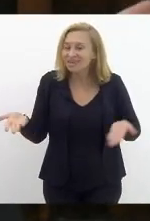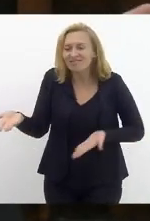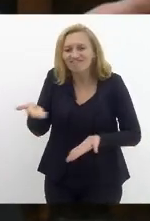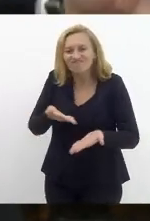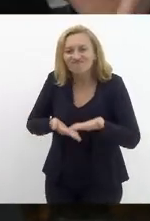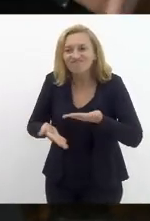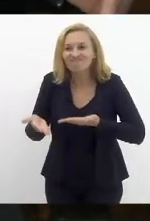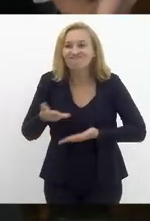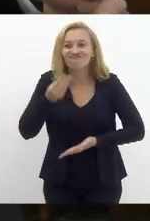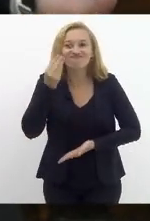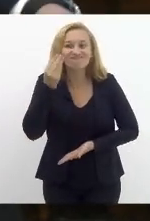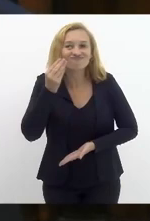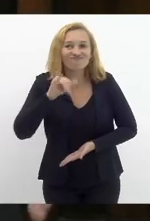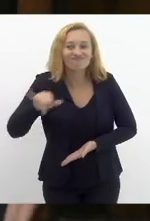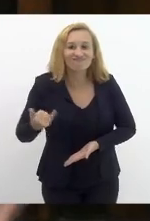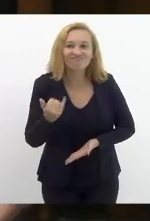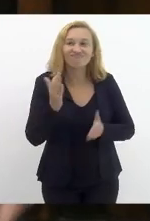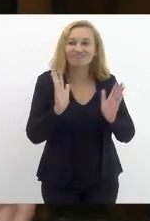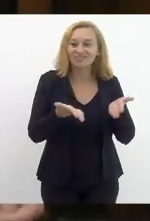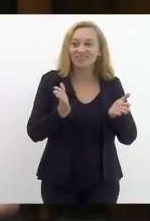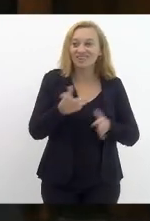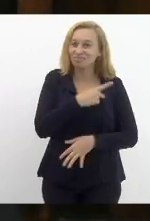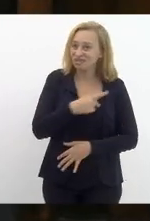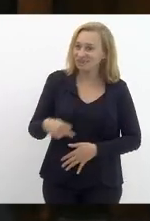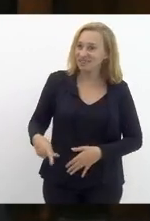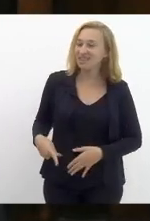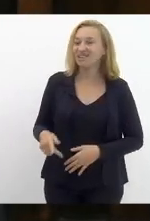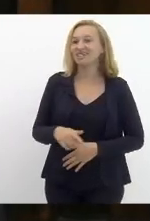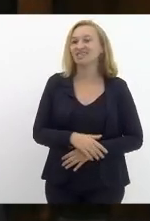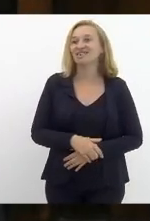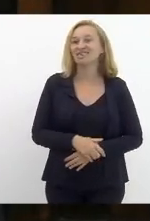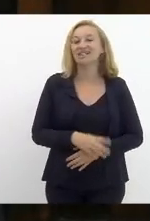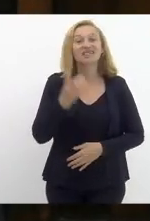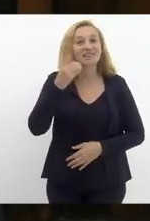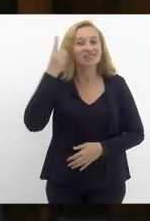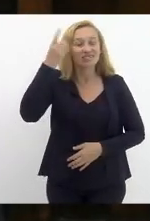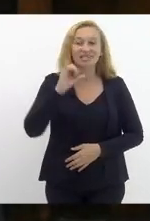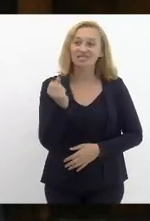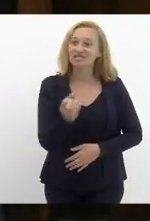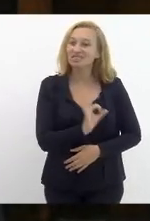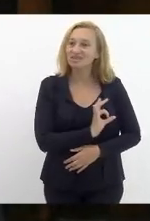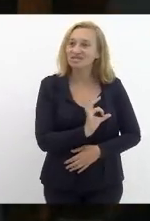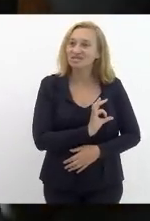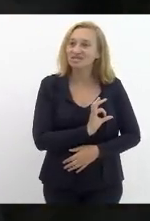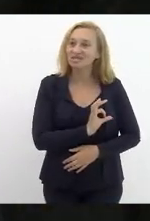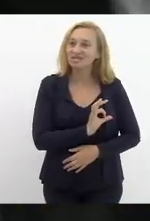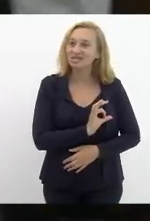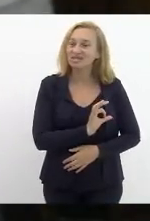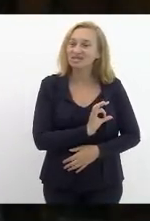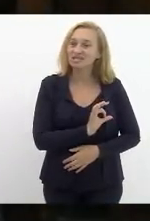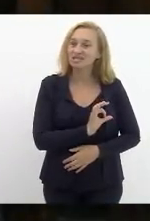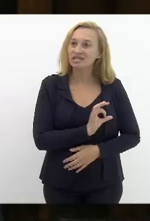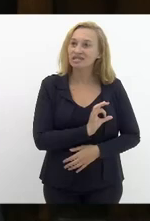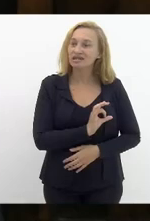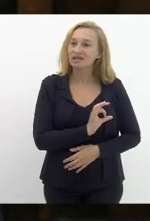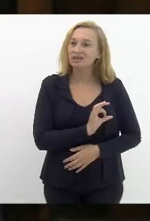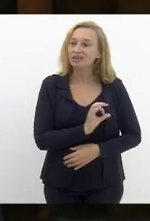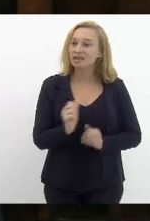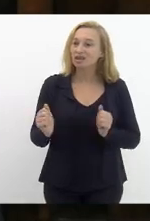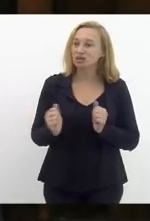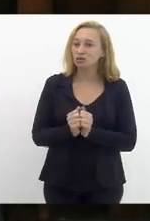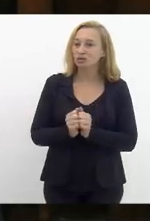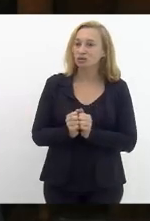parceria e aproveitando aqui a deixa do presidente, a deputada Marta Rocha será coautora da minha lei e